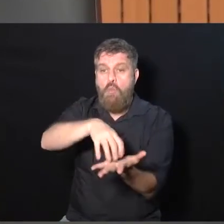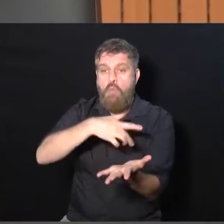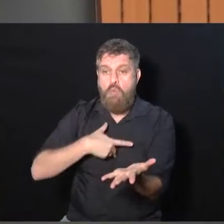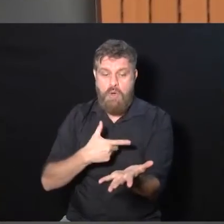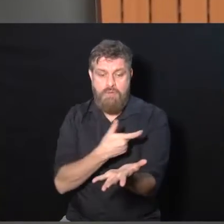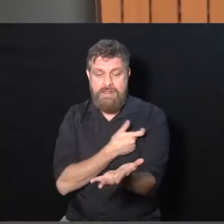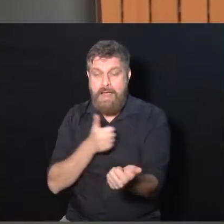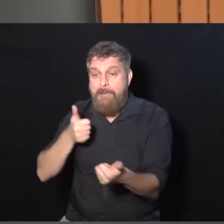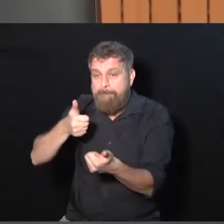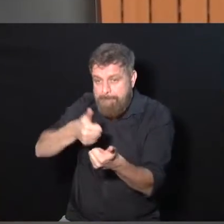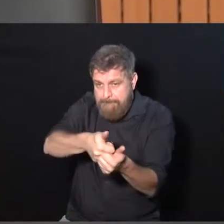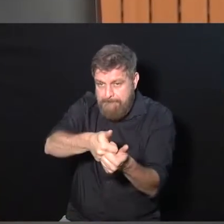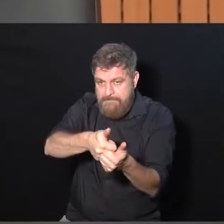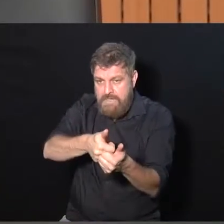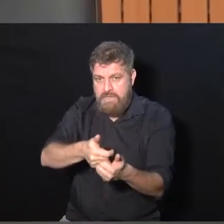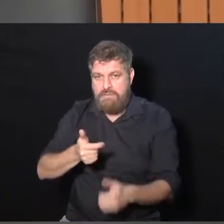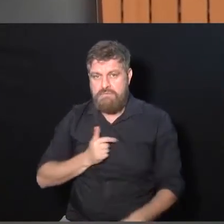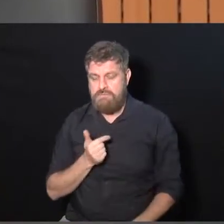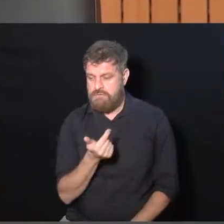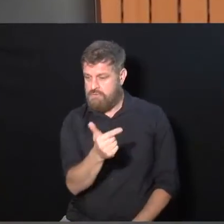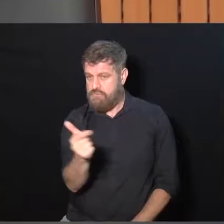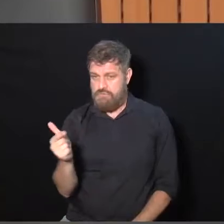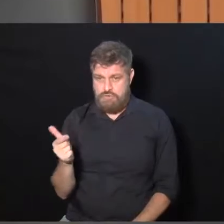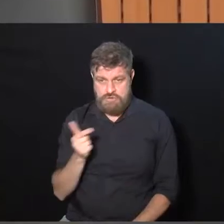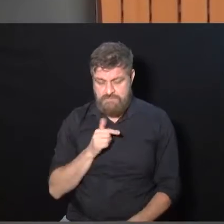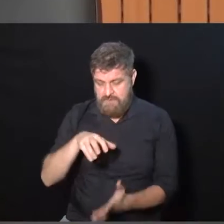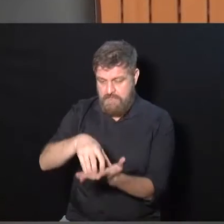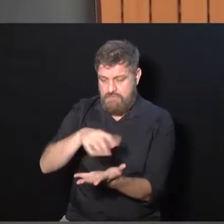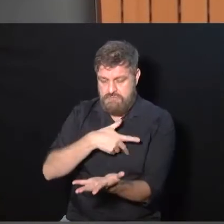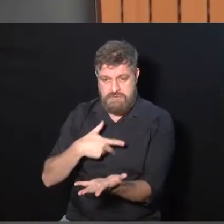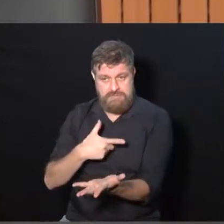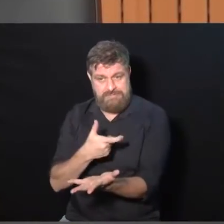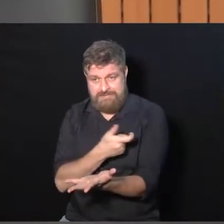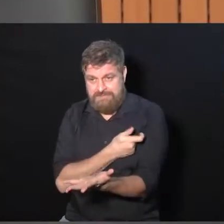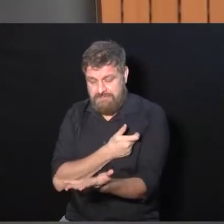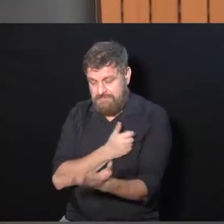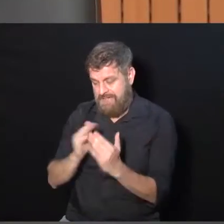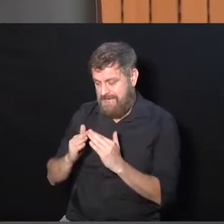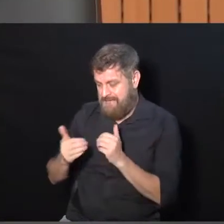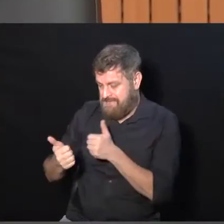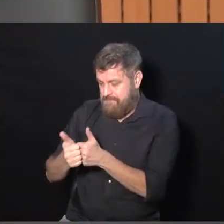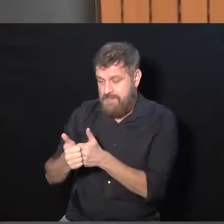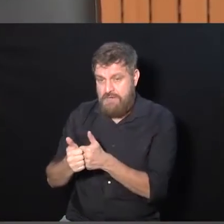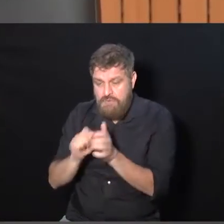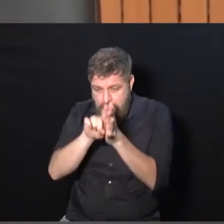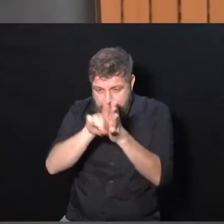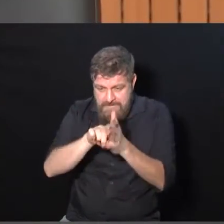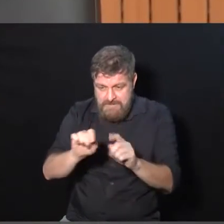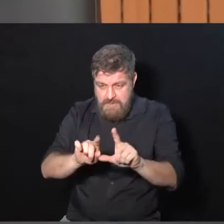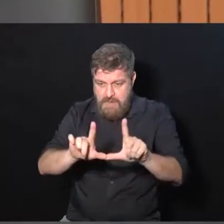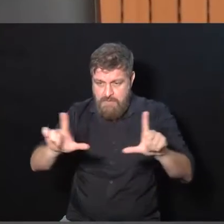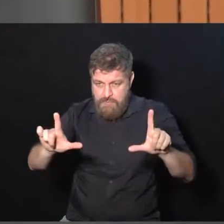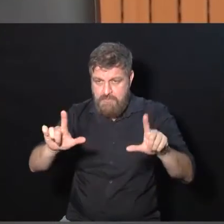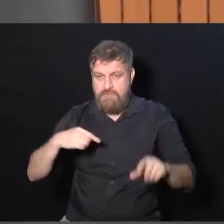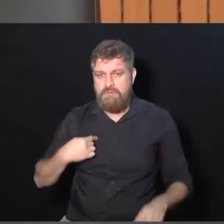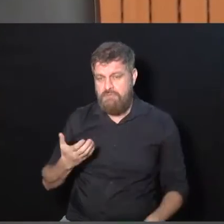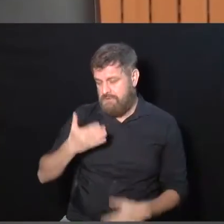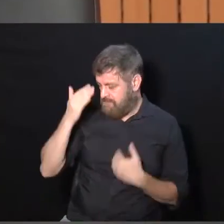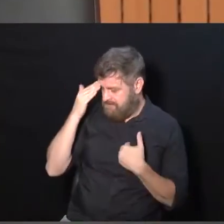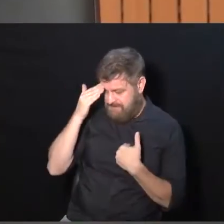mais próximo, se não tiver na própria unidade referente. Então é isso, agradecer